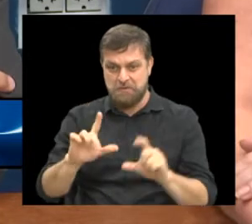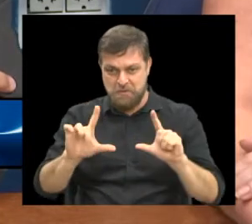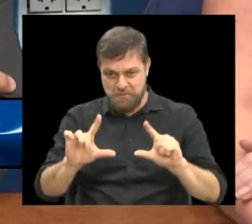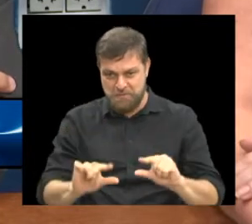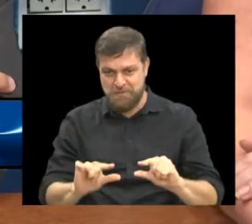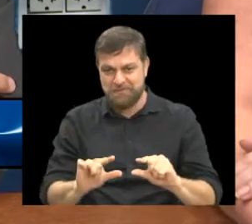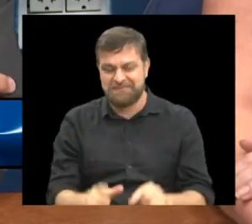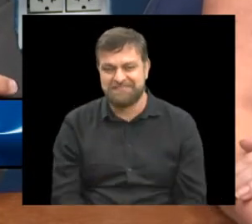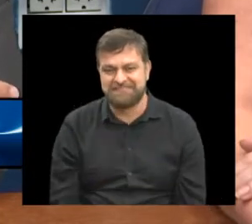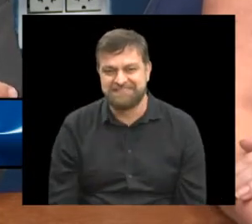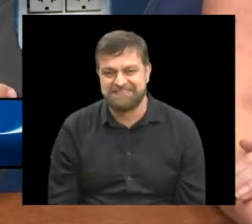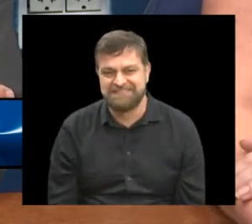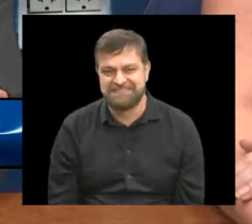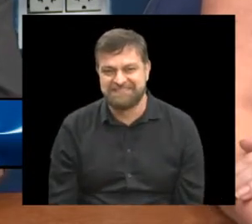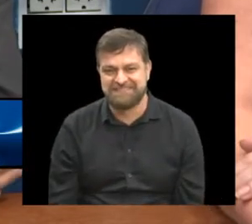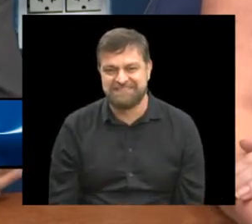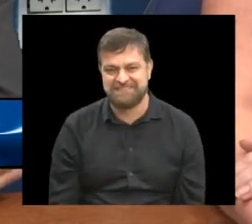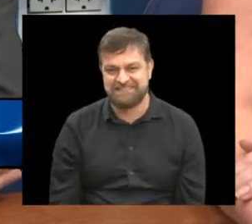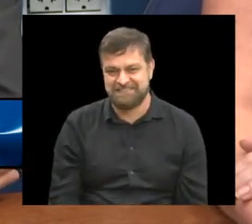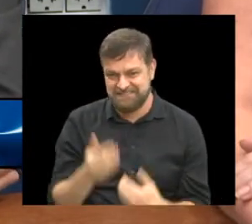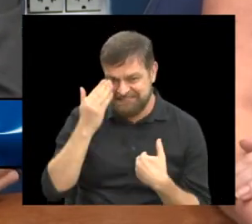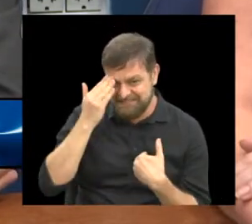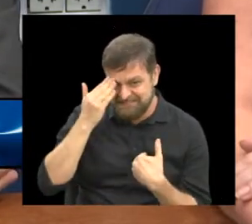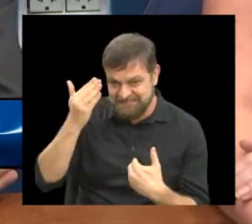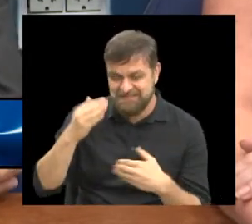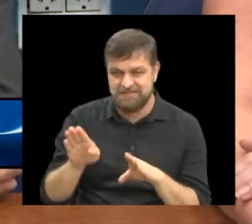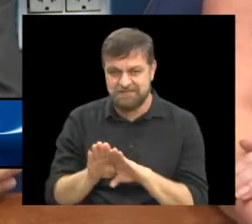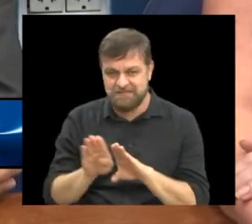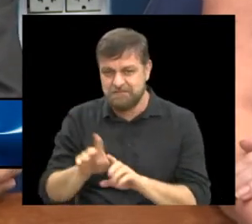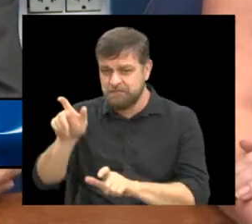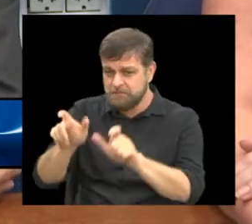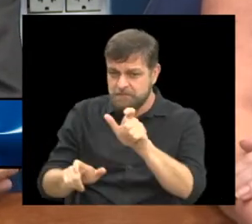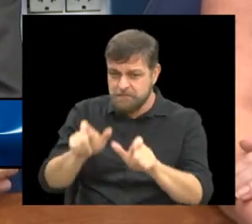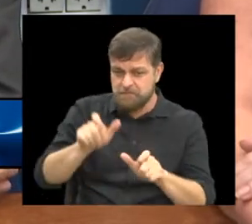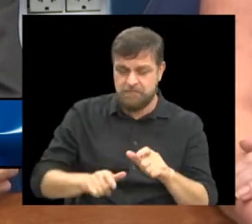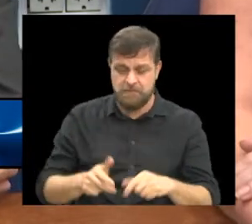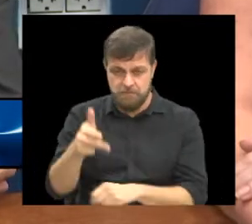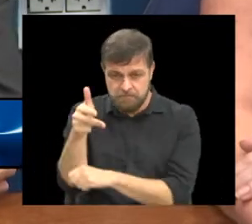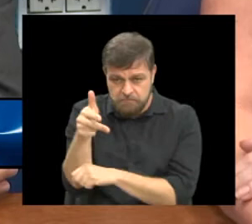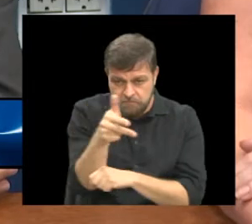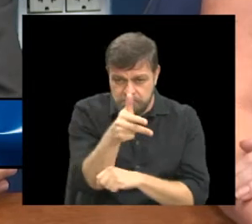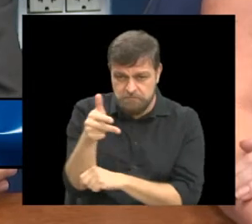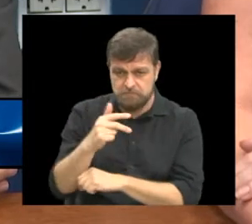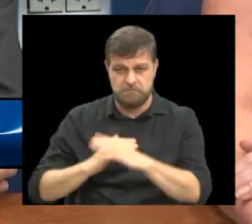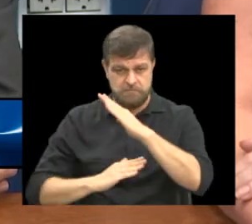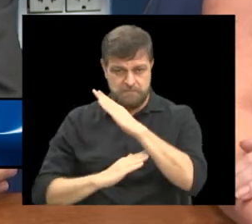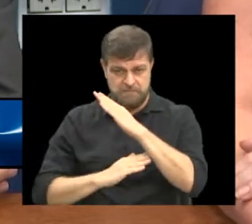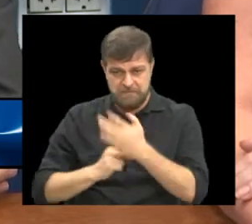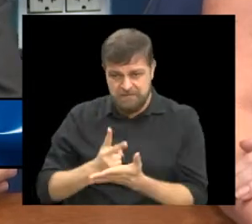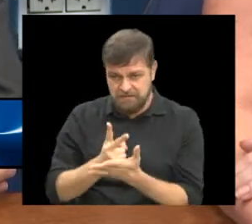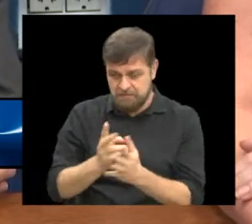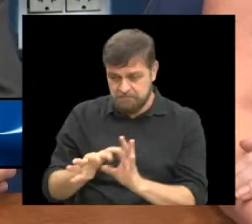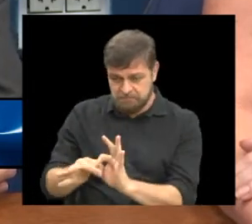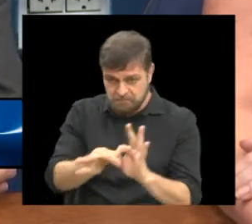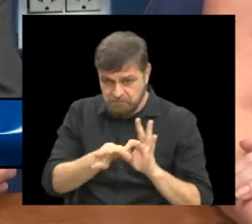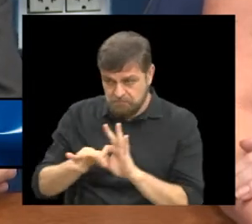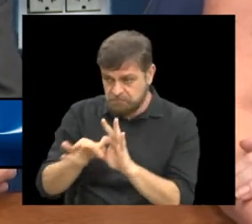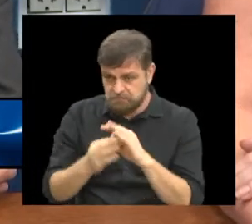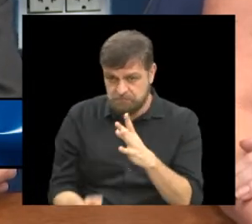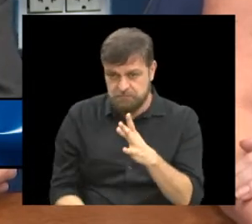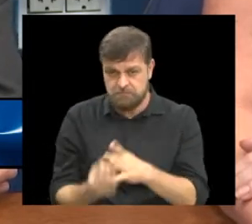dor, né, Maurício? Agradeço o pessoal da TV Câmara também, sempre junto, para que esse